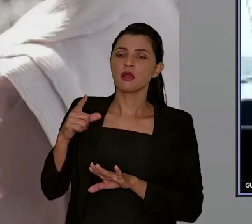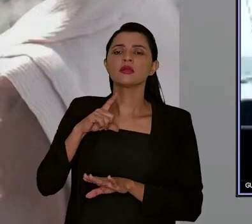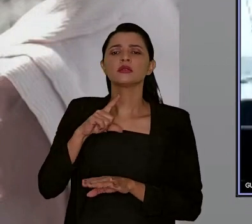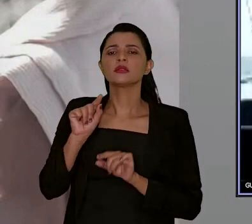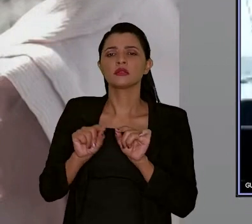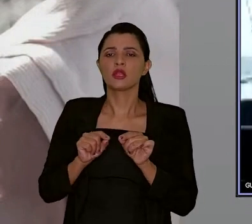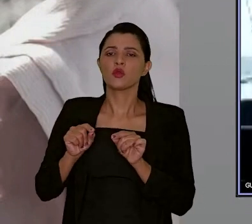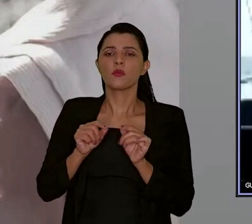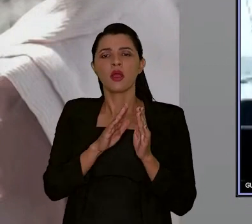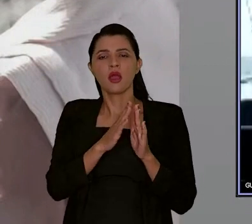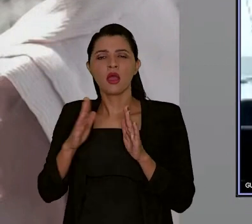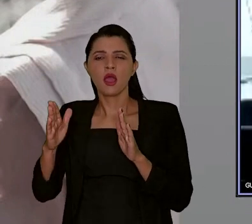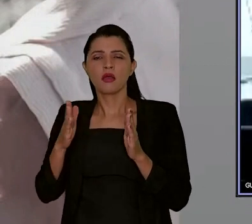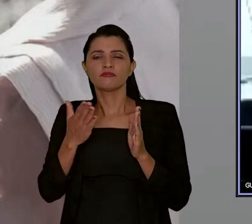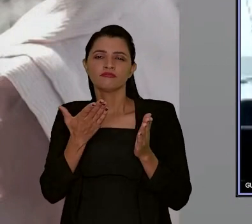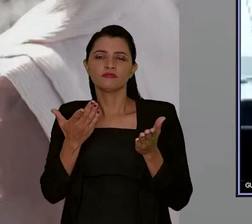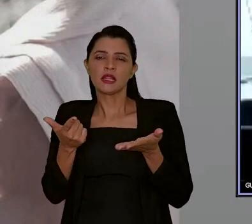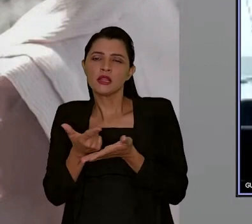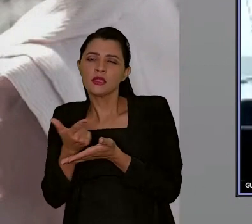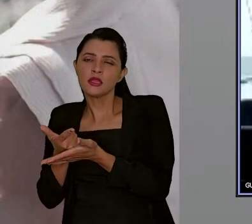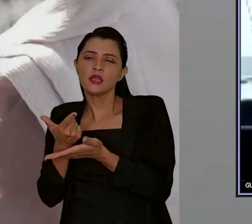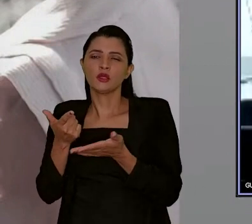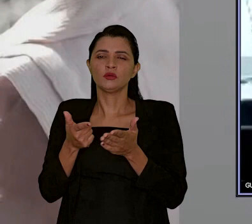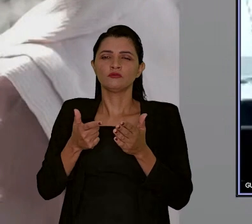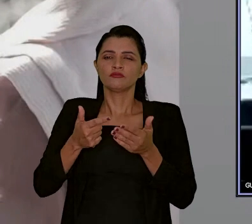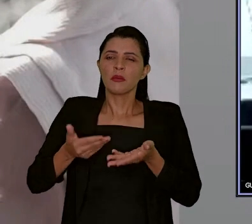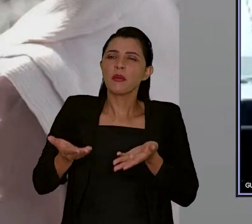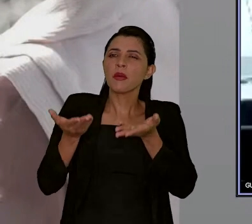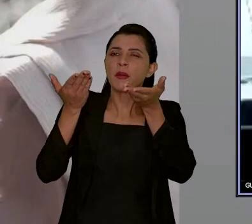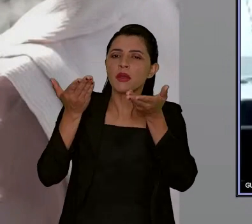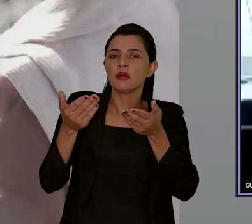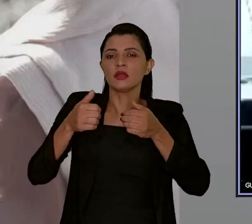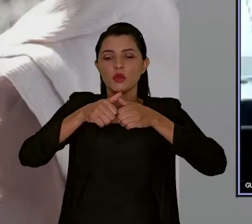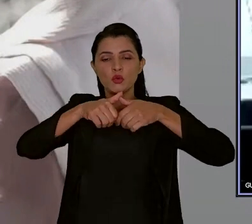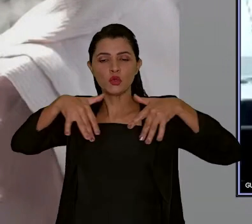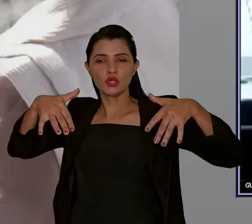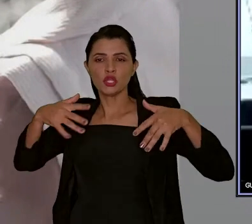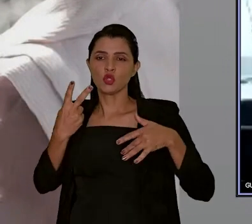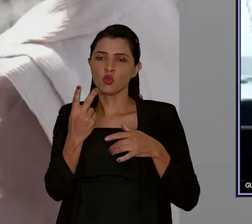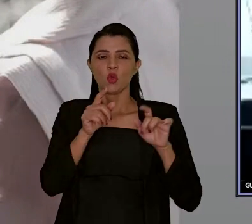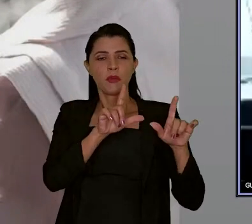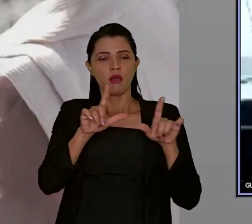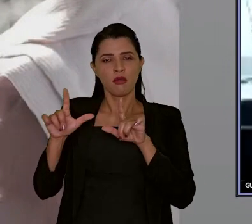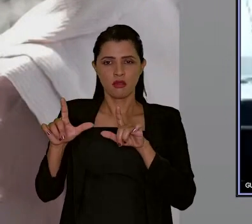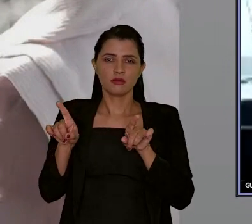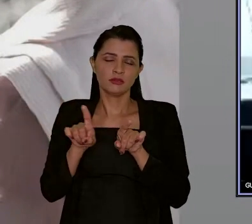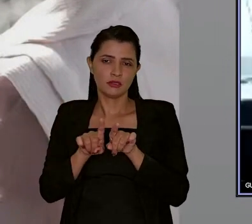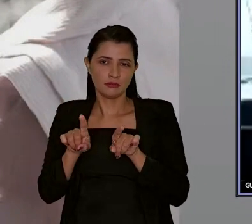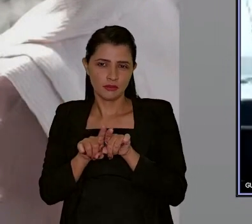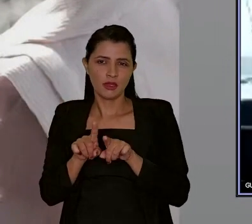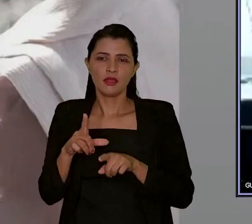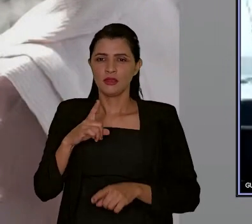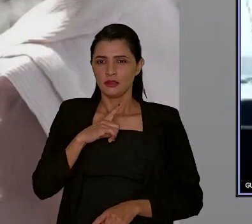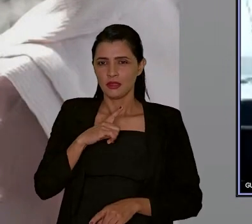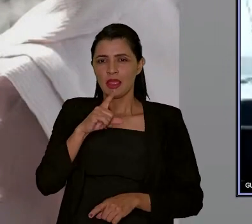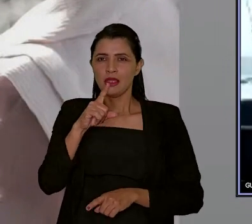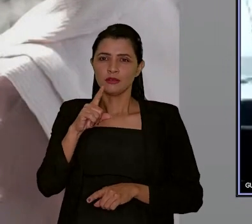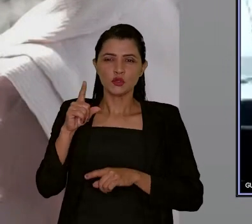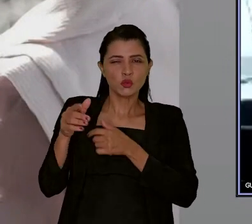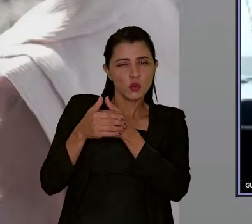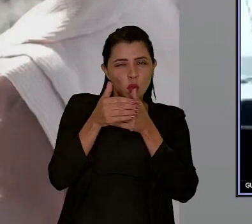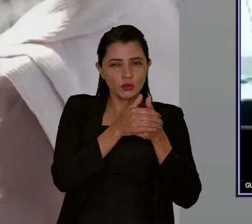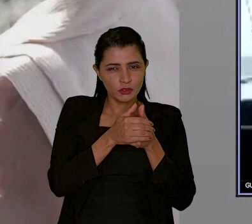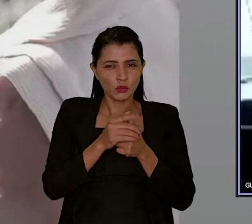alguns livros, né, bem como uma cortina com 2 quadros bem, até um pouco escondidos. Então,